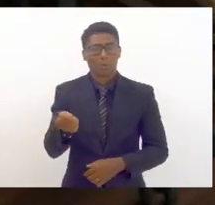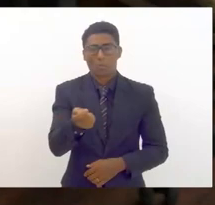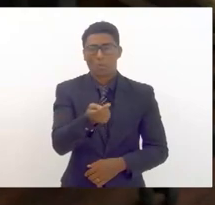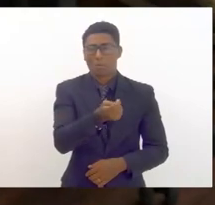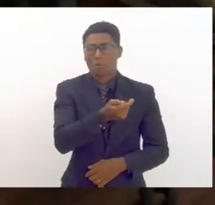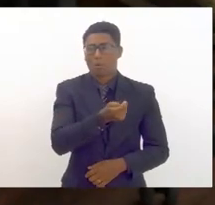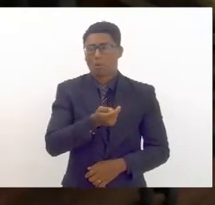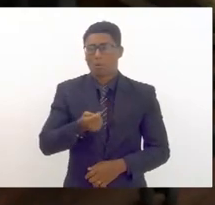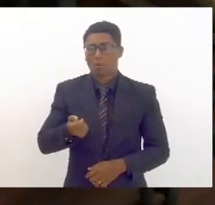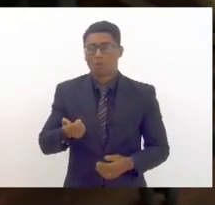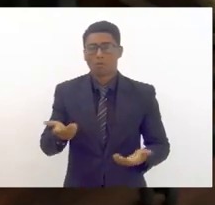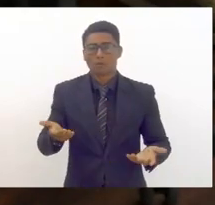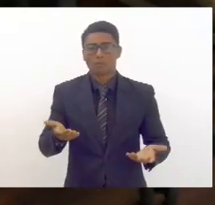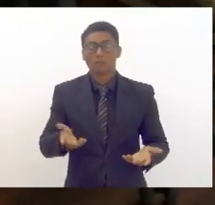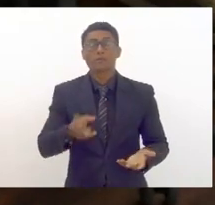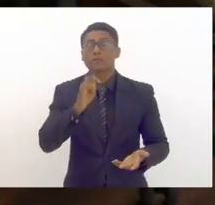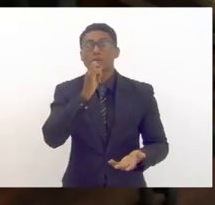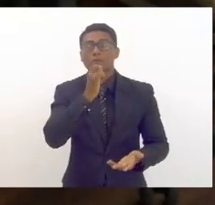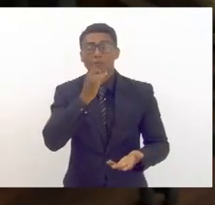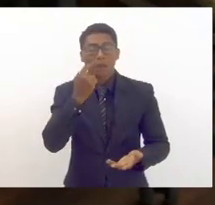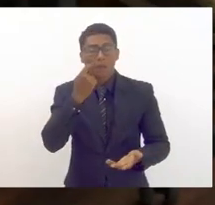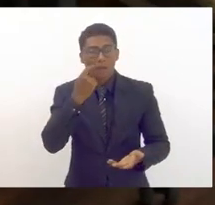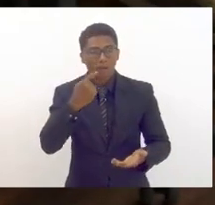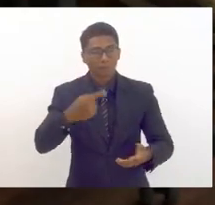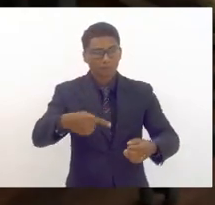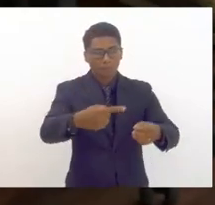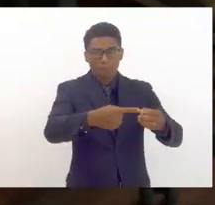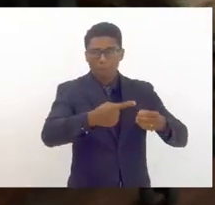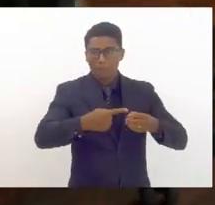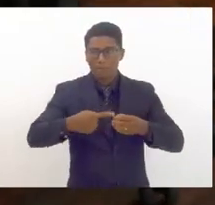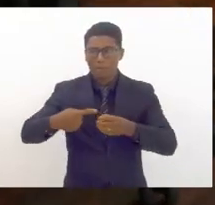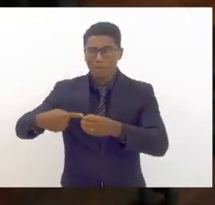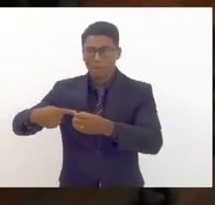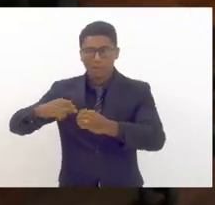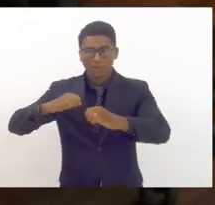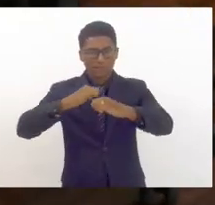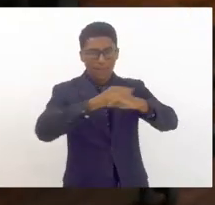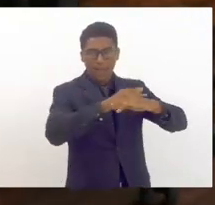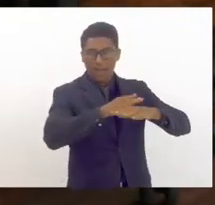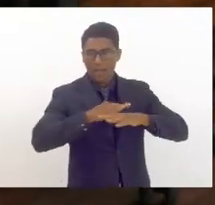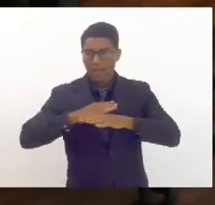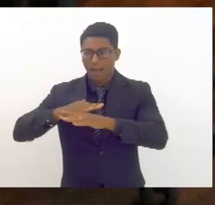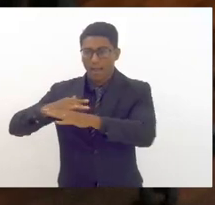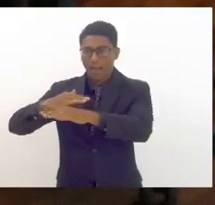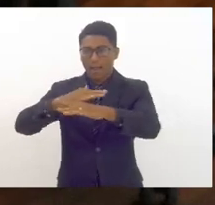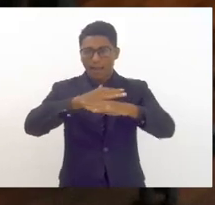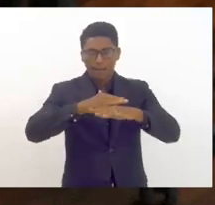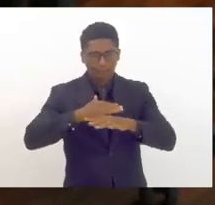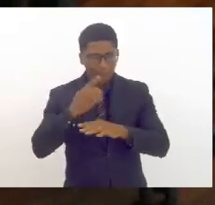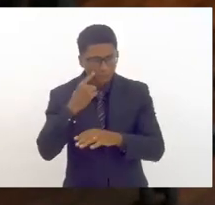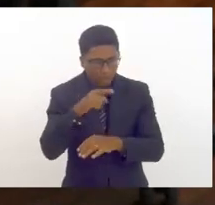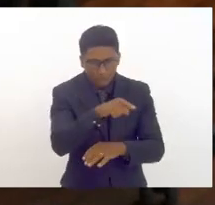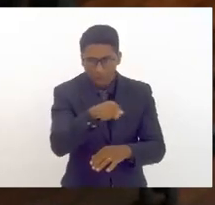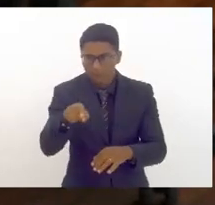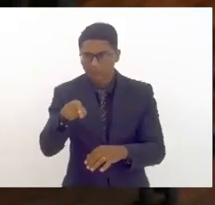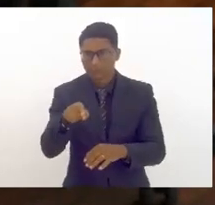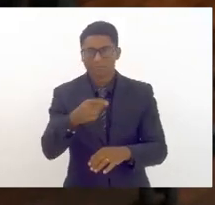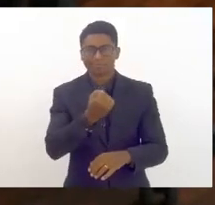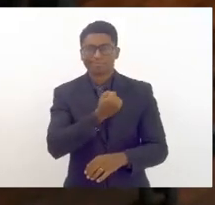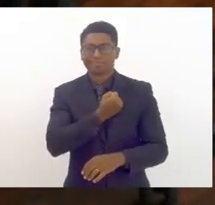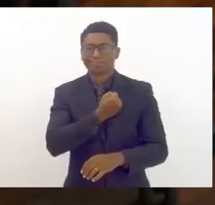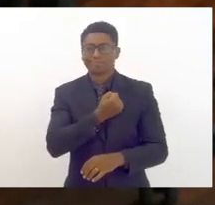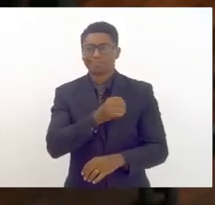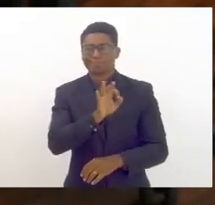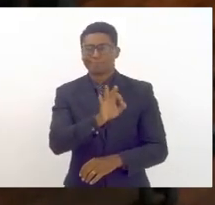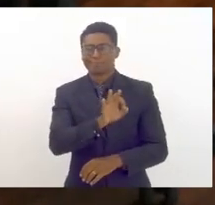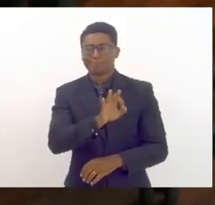e formos para o cenário municipal, mais uma vez, a gente vai ter cenários piores do que esse, melhores. Angra